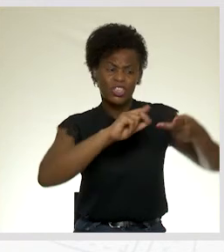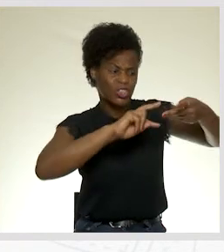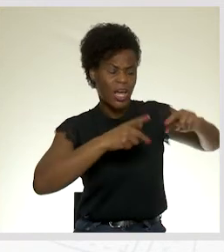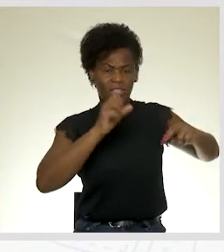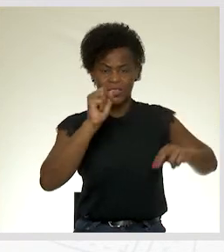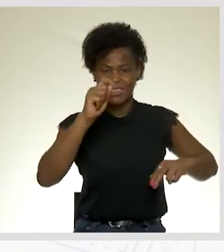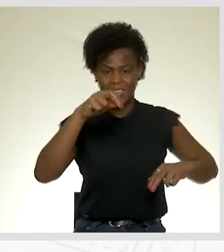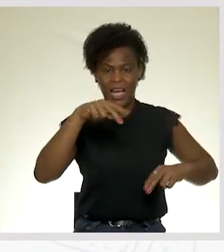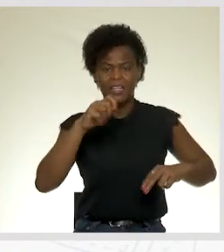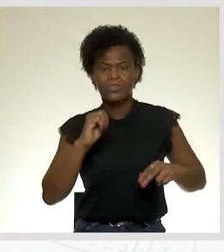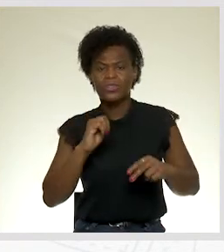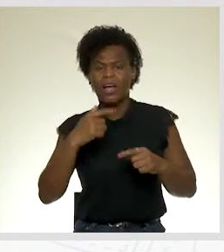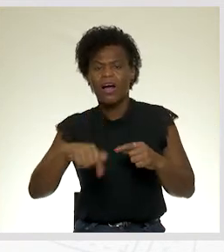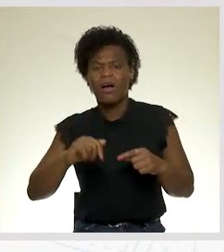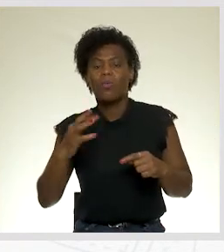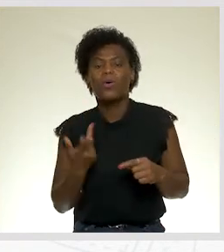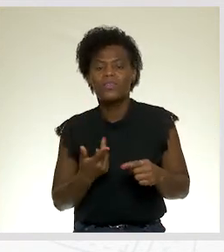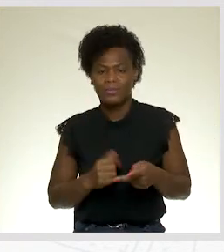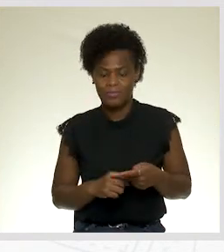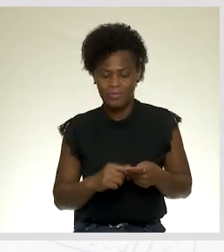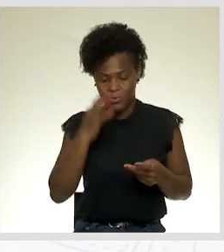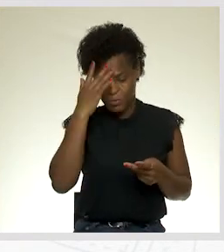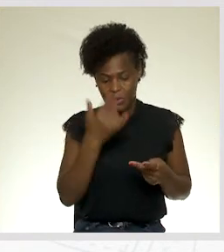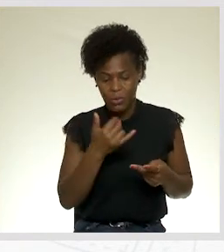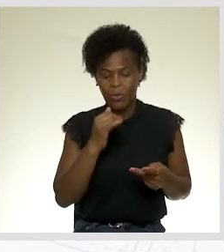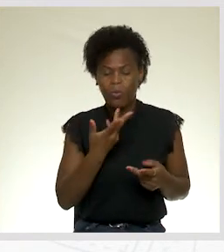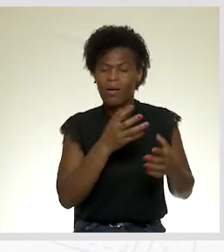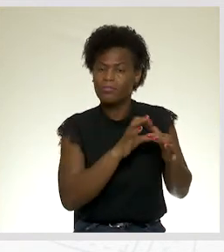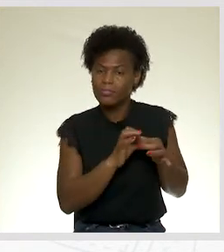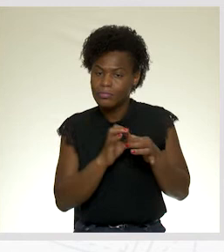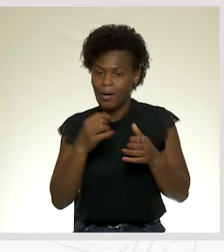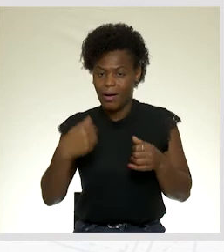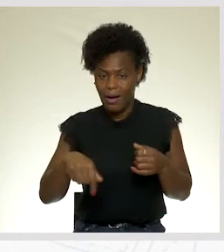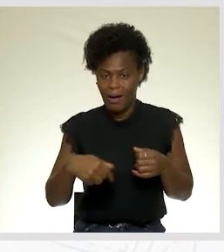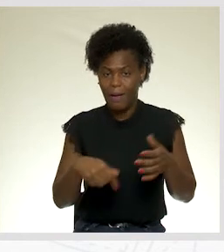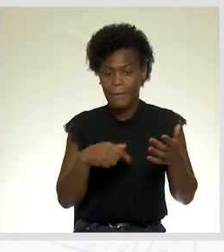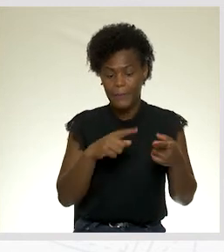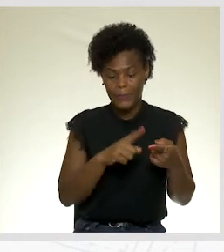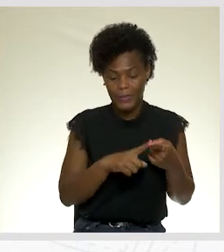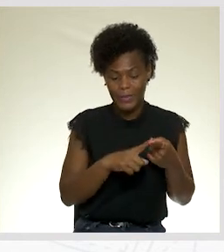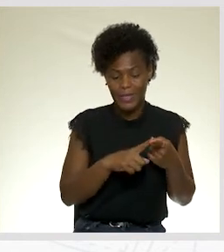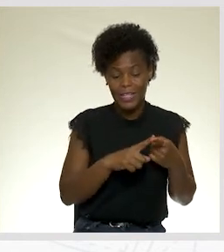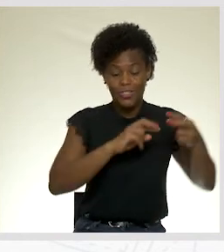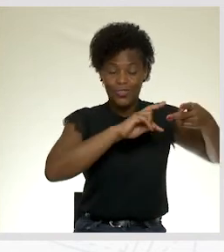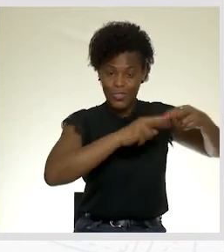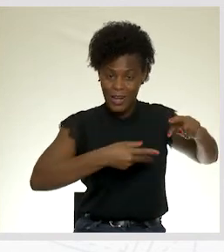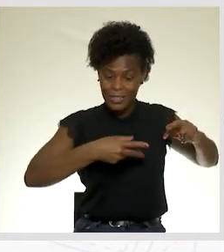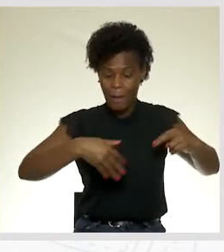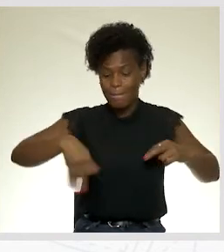existem? Número 2. Qual é a relação que existe entre